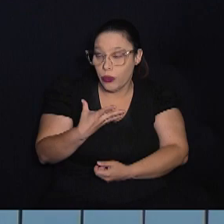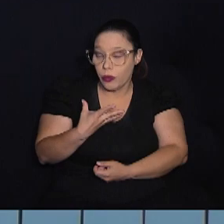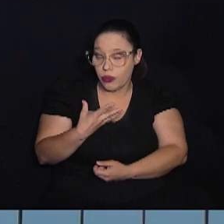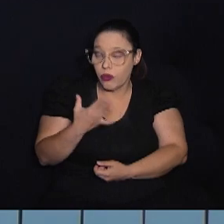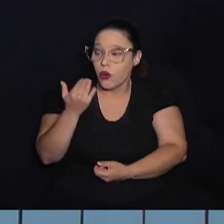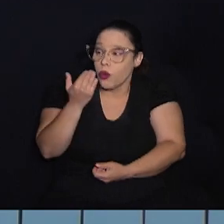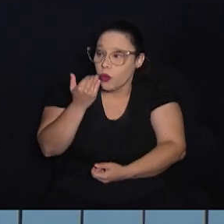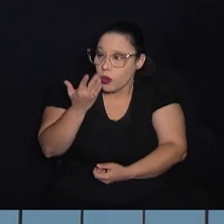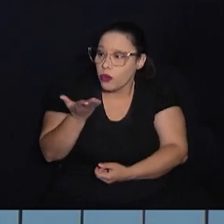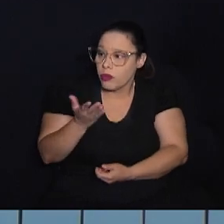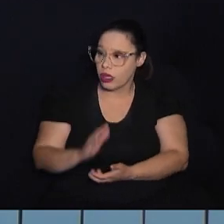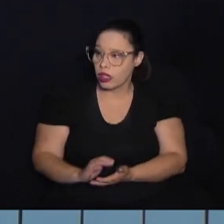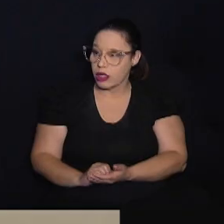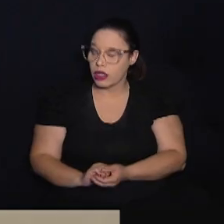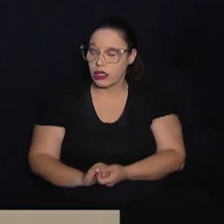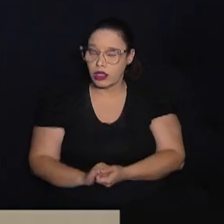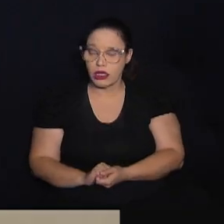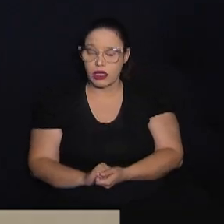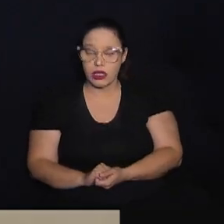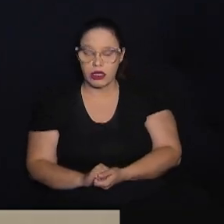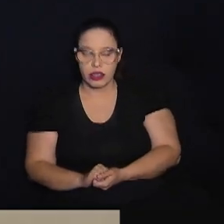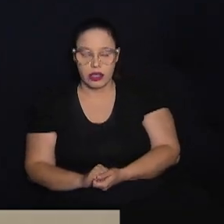consumir.